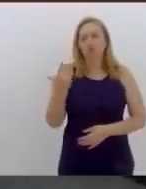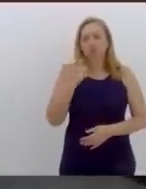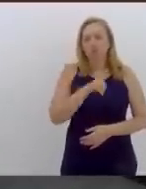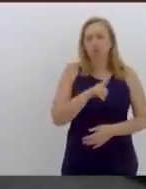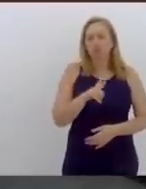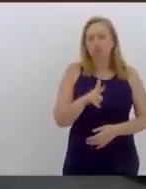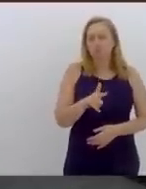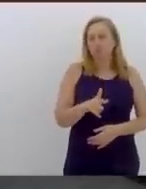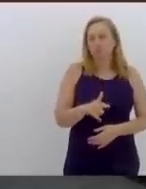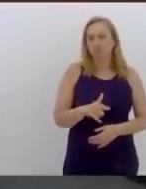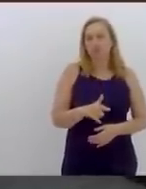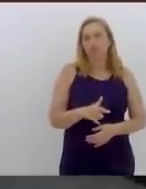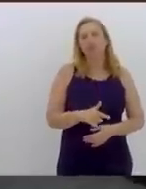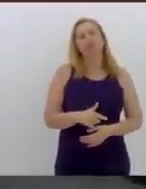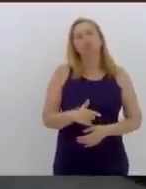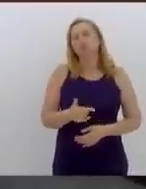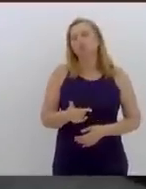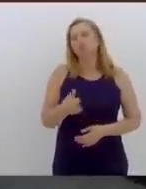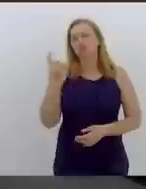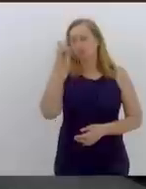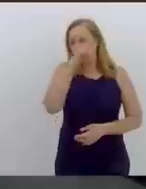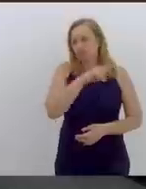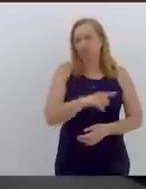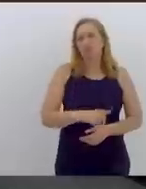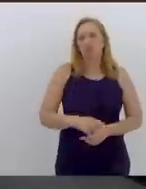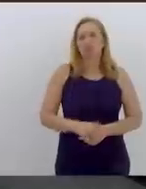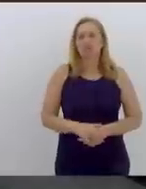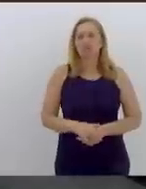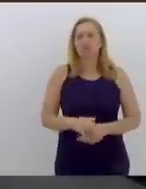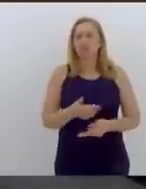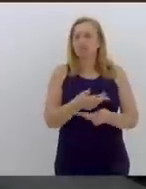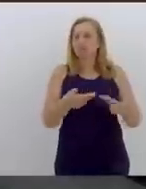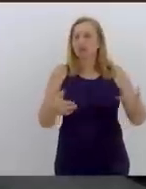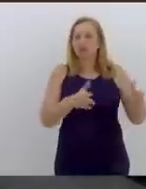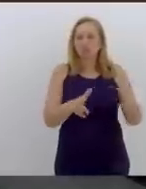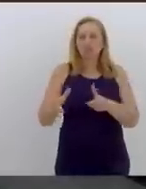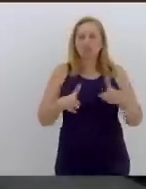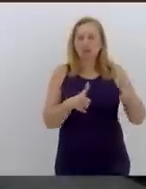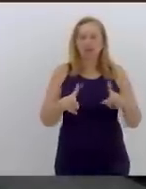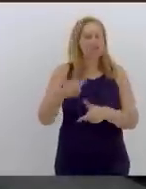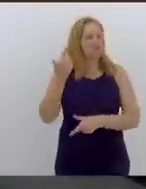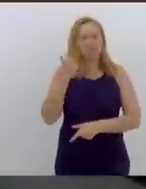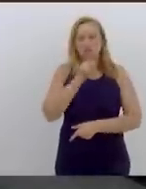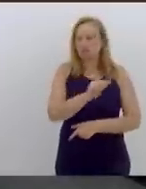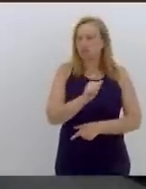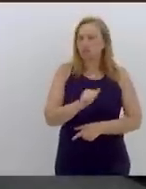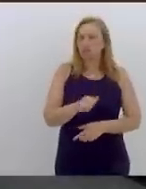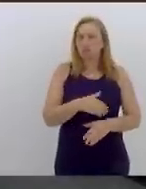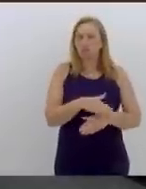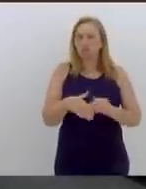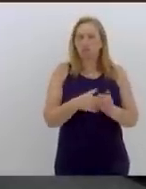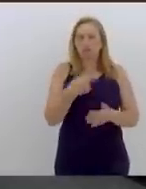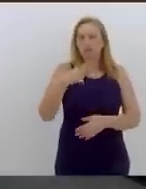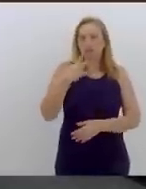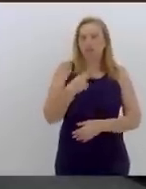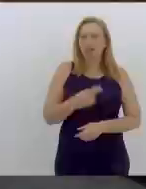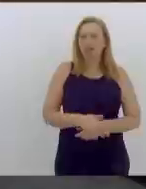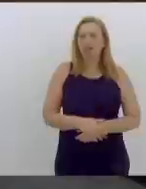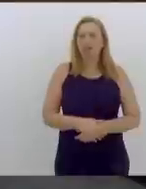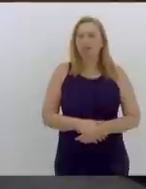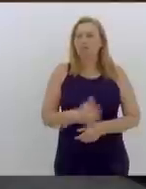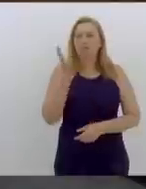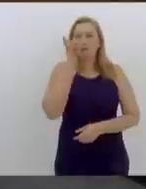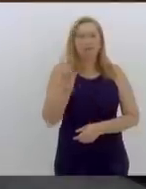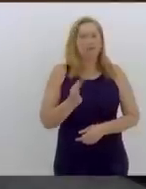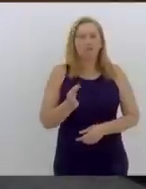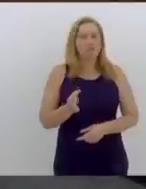uma coisa e nós não estarmos conseguindo nós fomos na dvp nós fomos na casa civil e todo mundo virou para a gente falou assim Nós